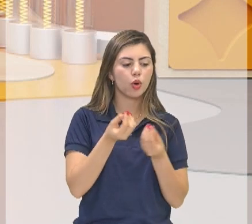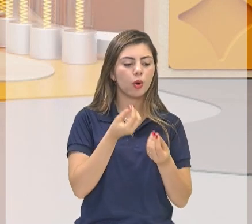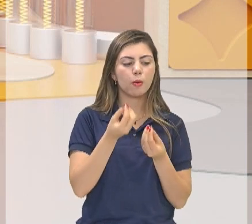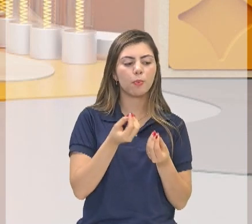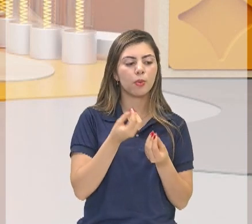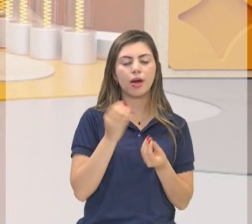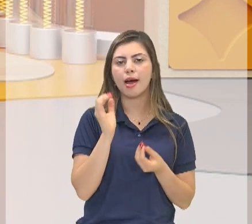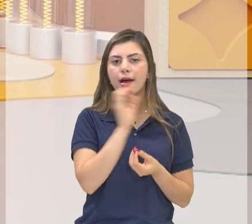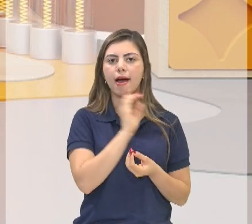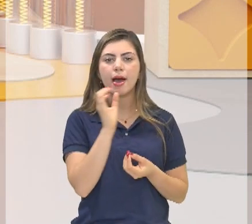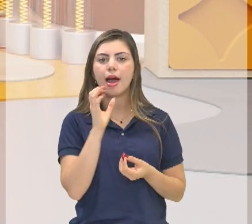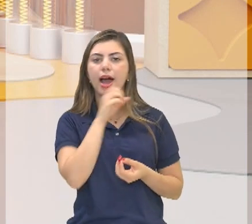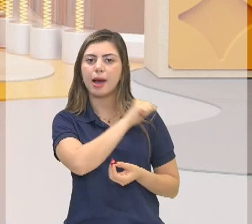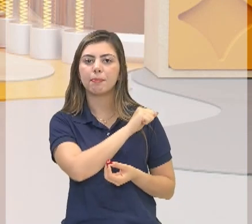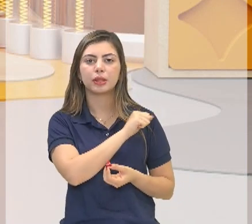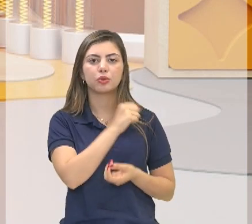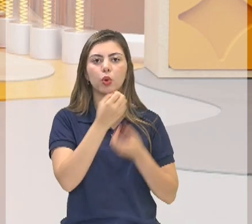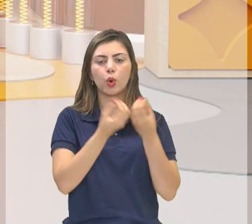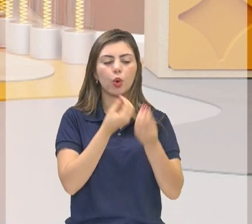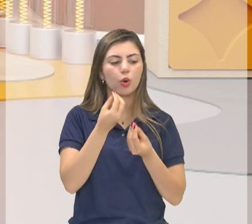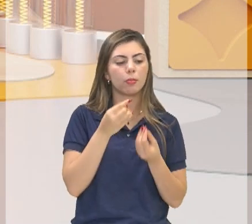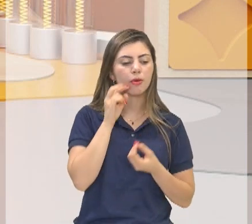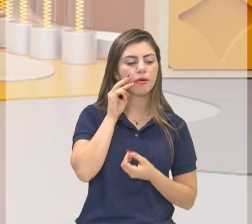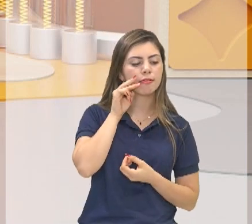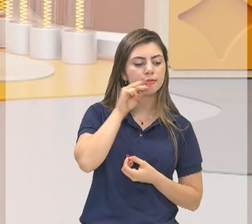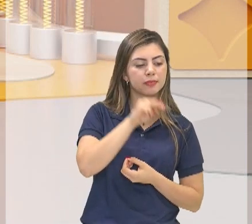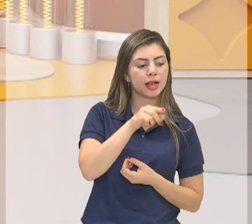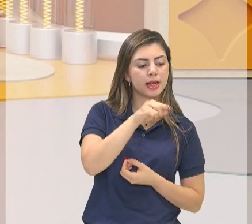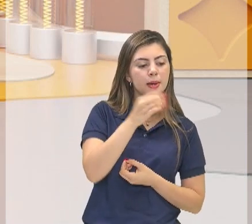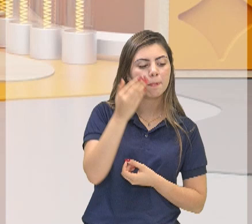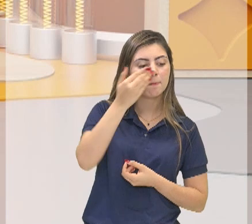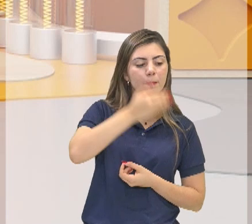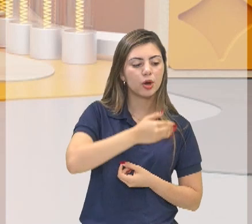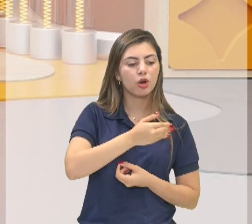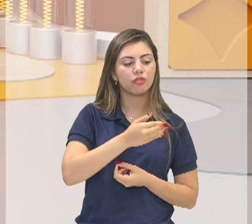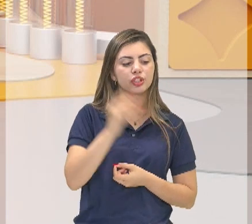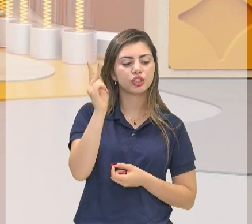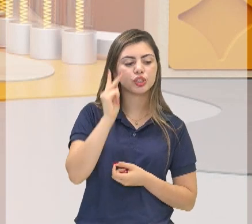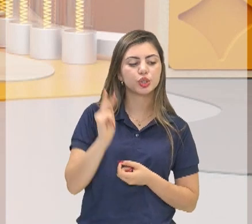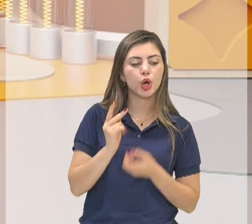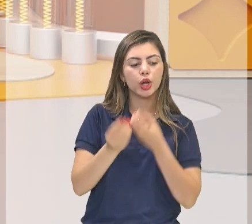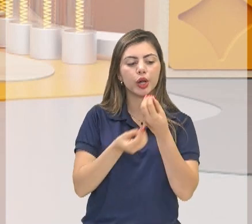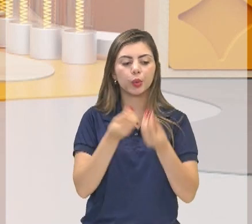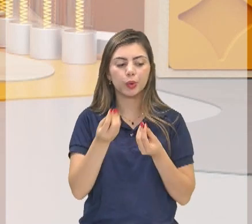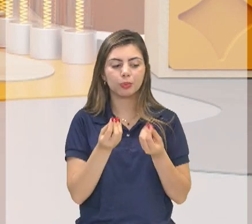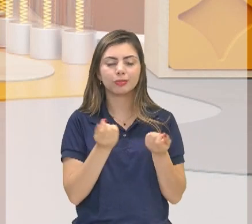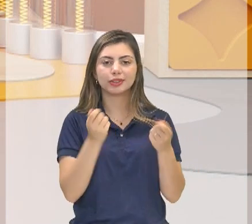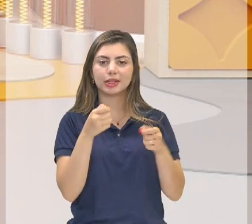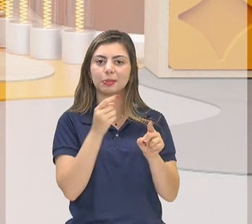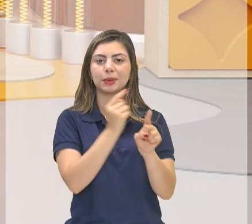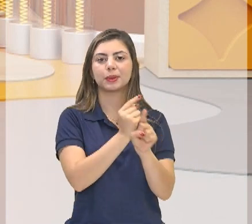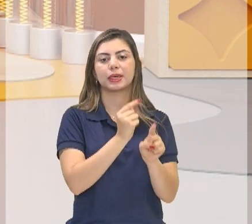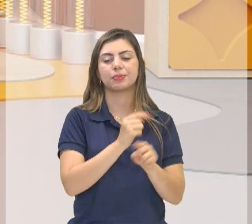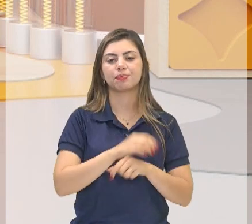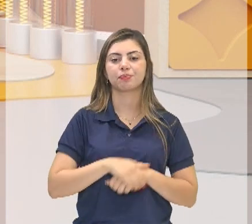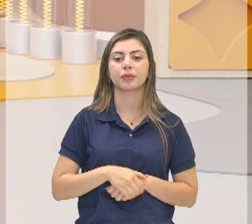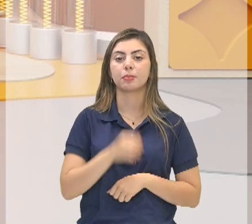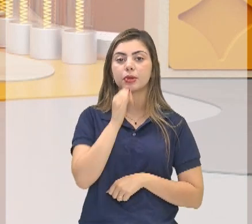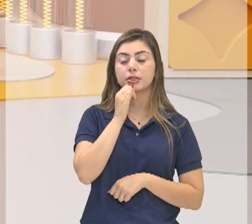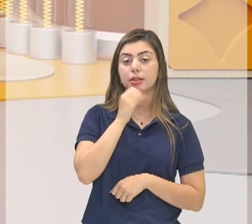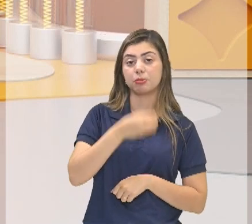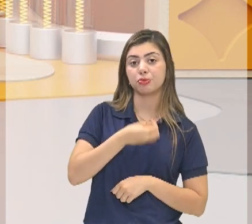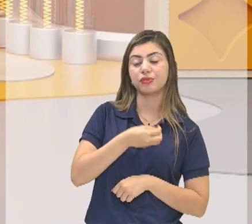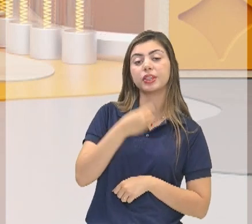e próxima dos eventos históricos. Então imagina que uma fonte direta sobre a sua vida.